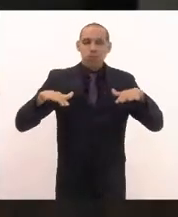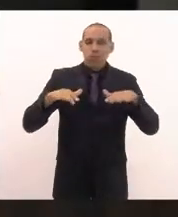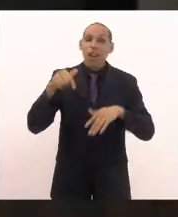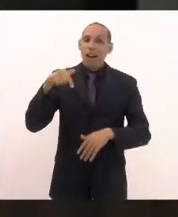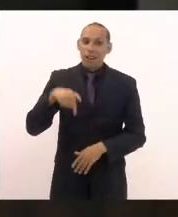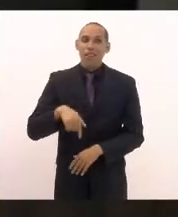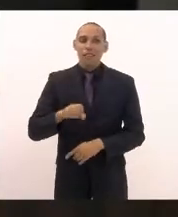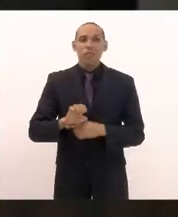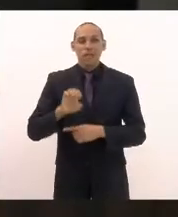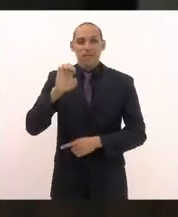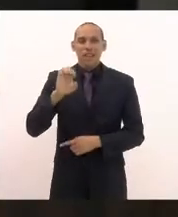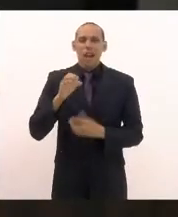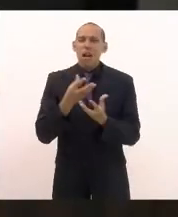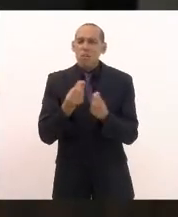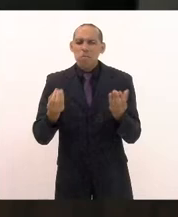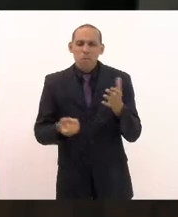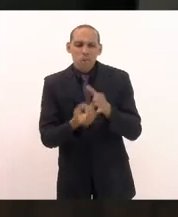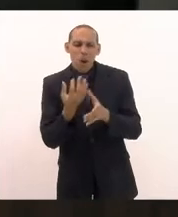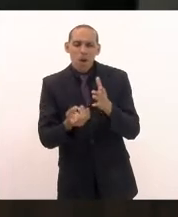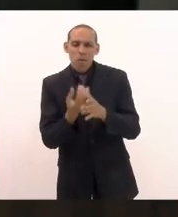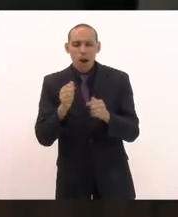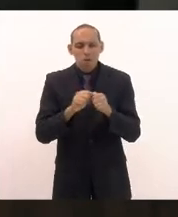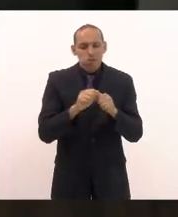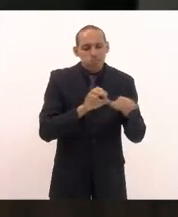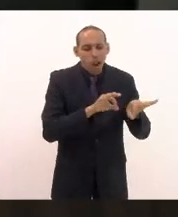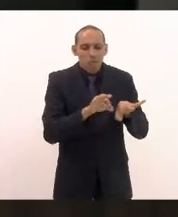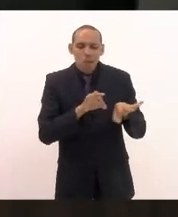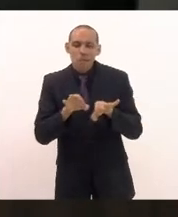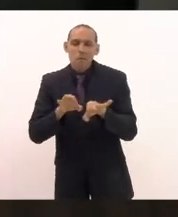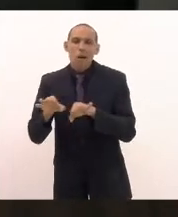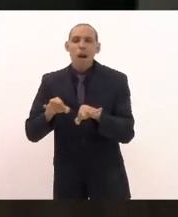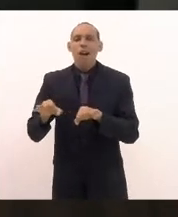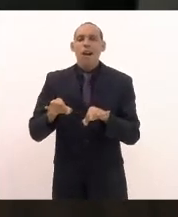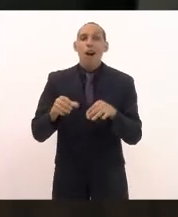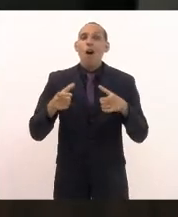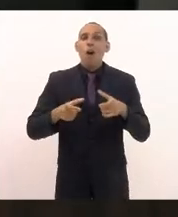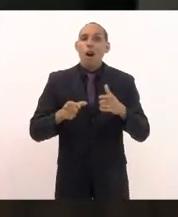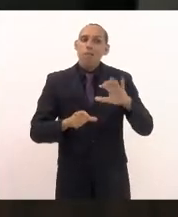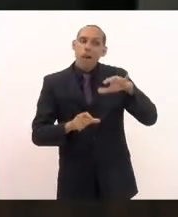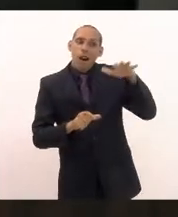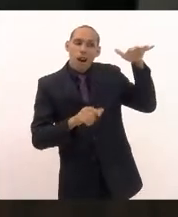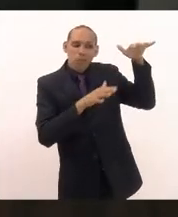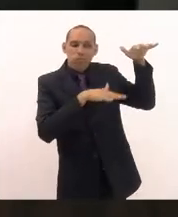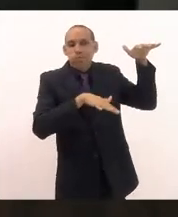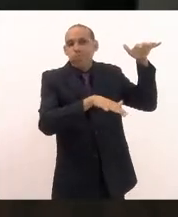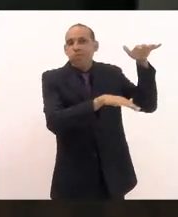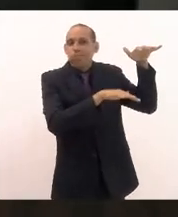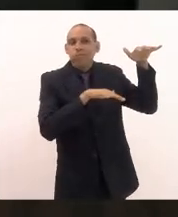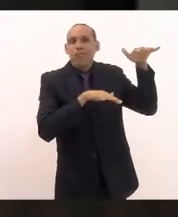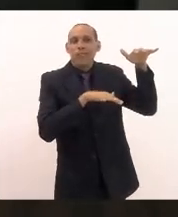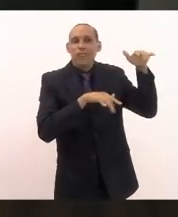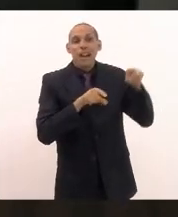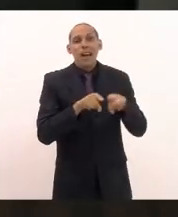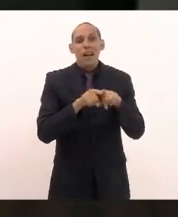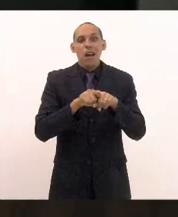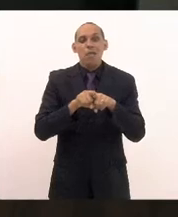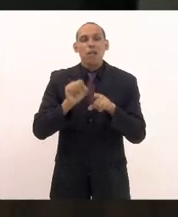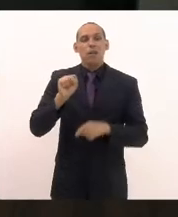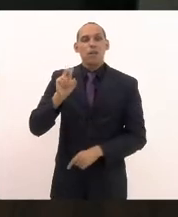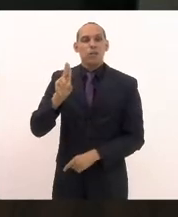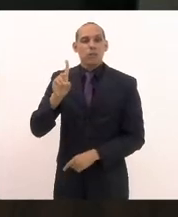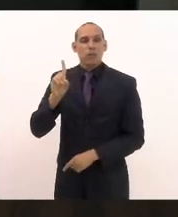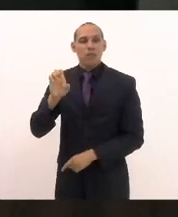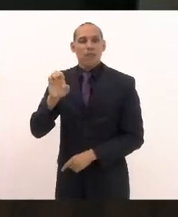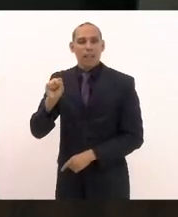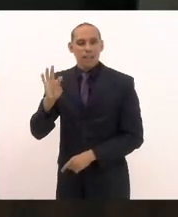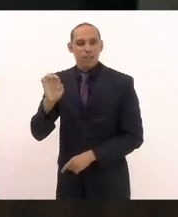estado, muitos produzidos ali na região serrana, na região sudeste do estado